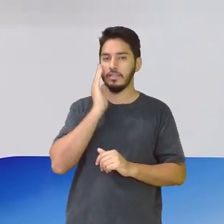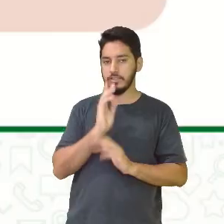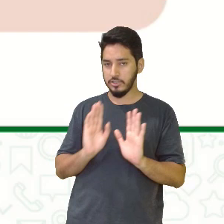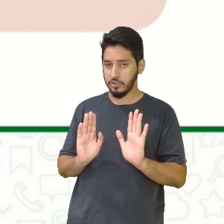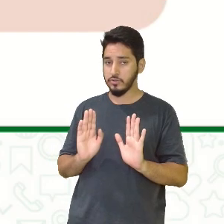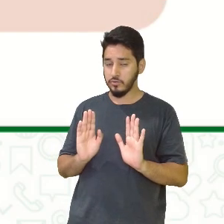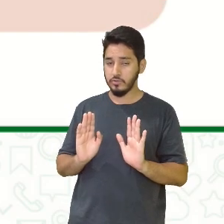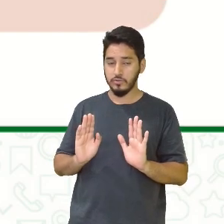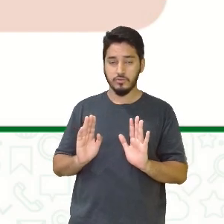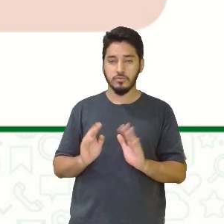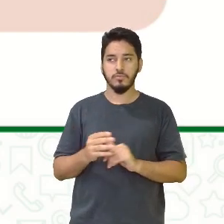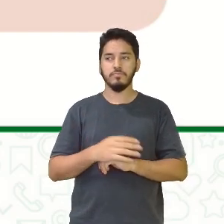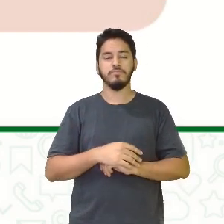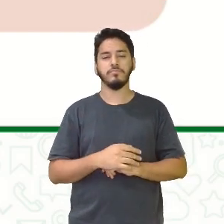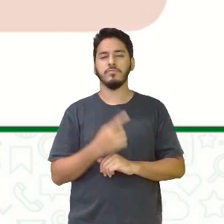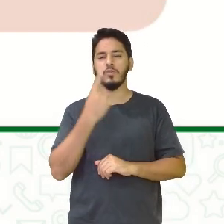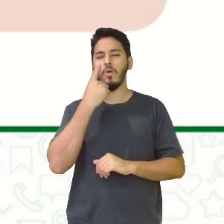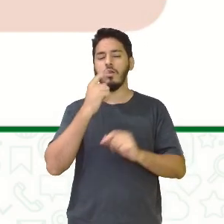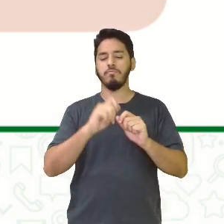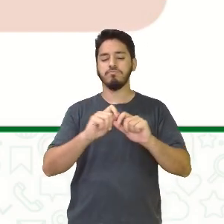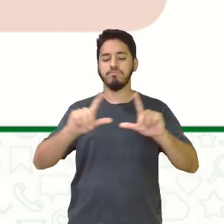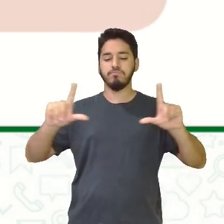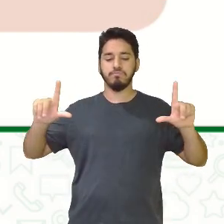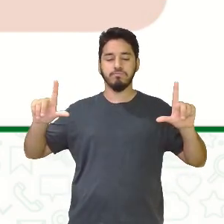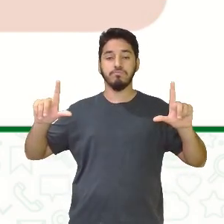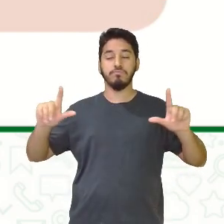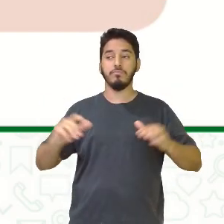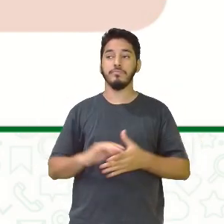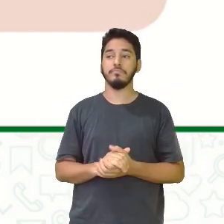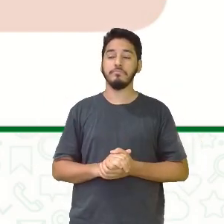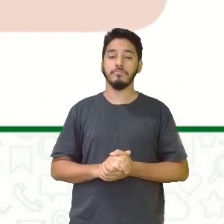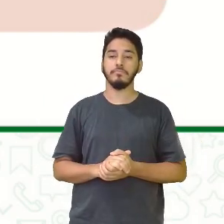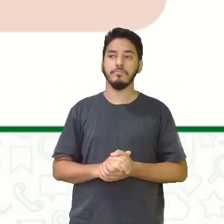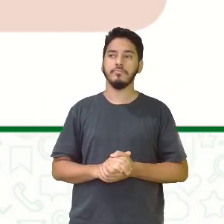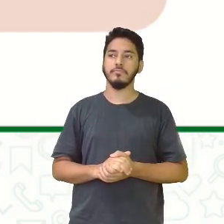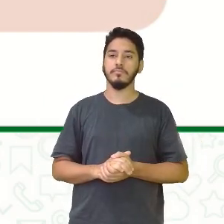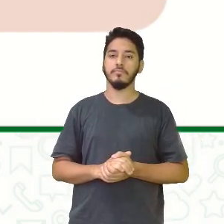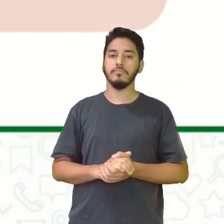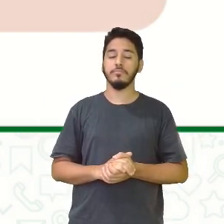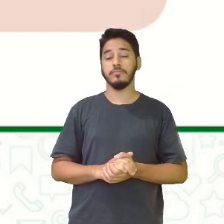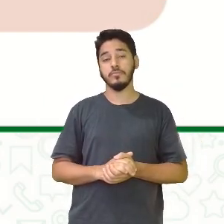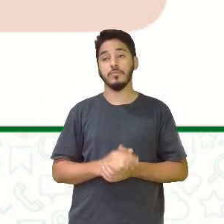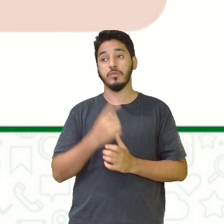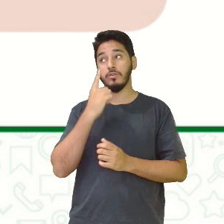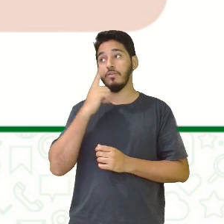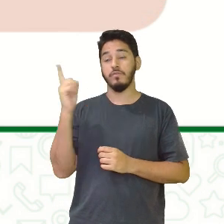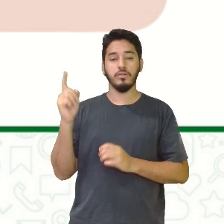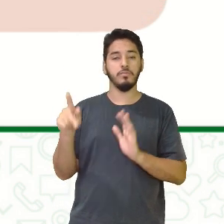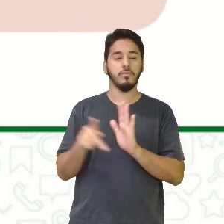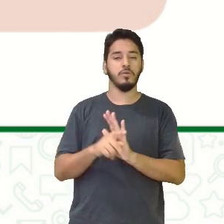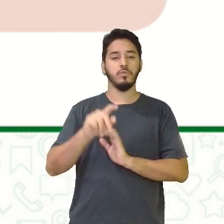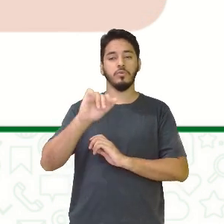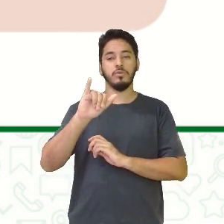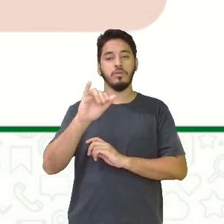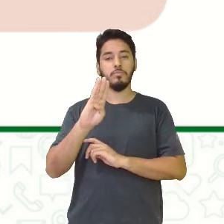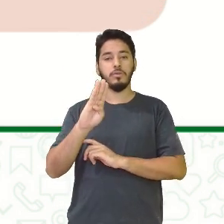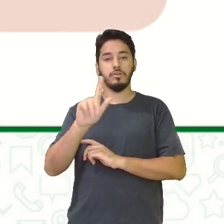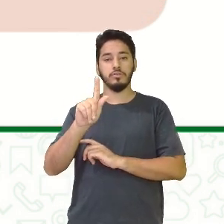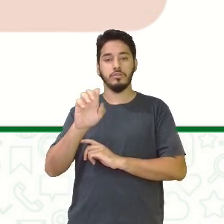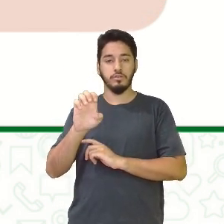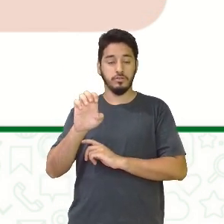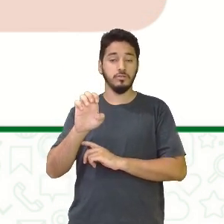só, hein, olha aqui, ó, na sua tela, como está aqui, né? Aqui nós temos o IBGE, o Instituto Brasileiro